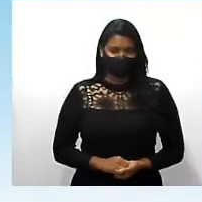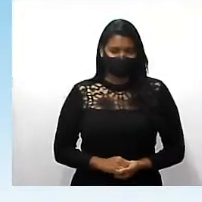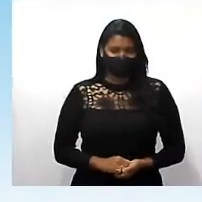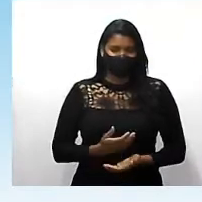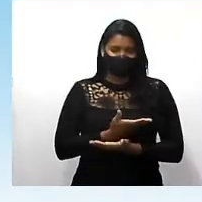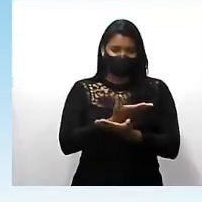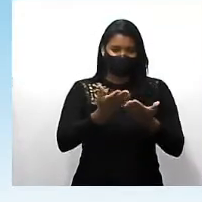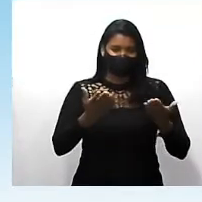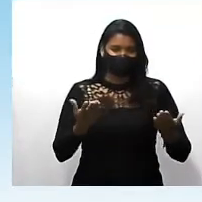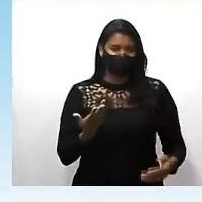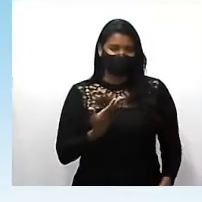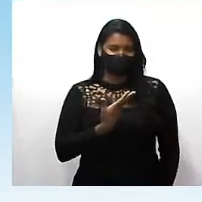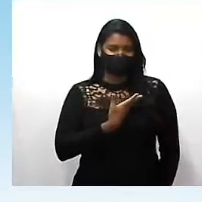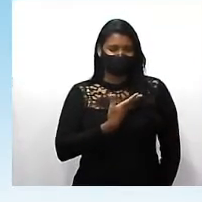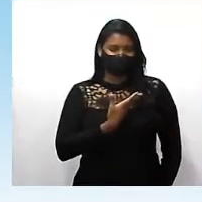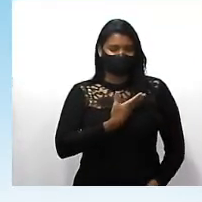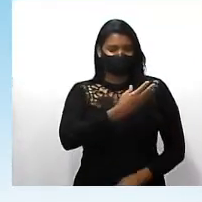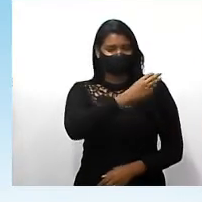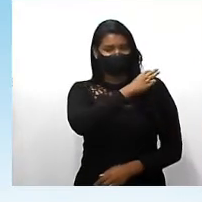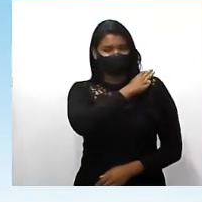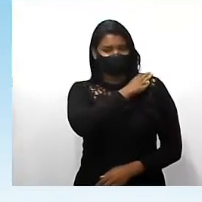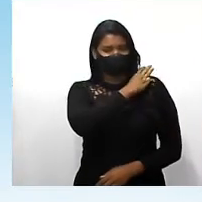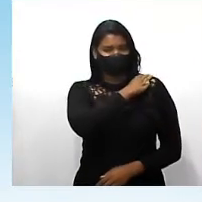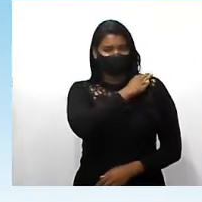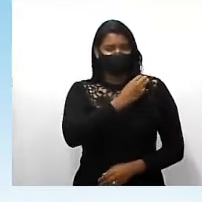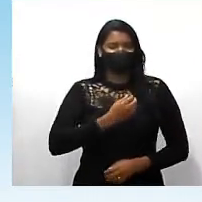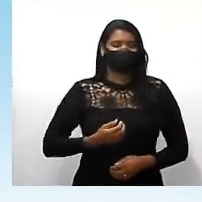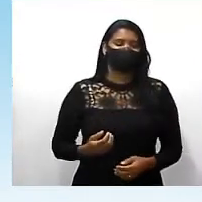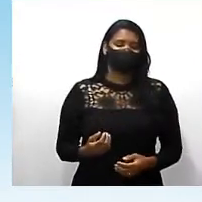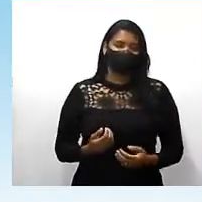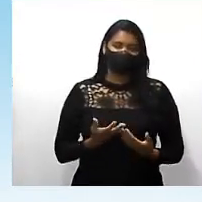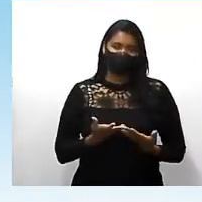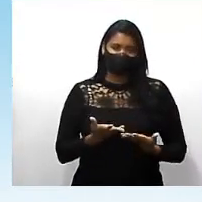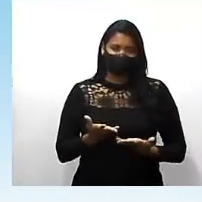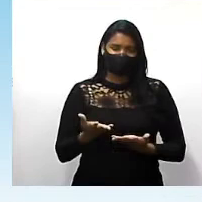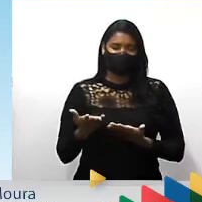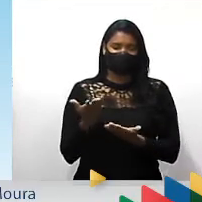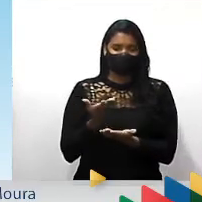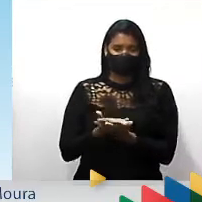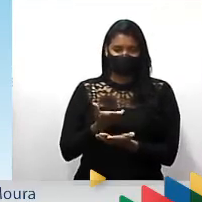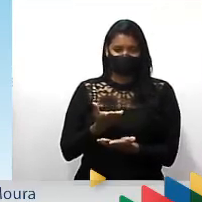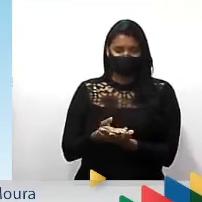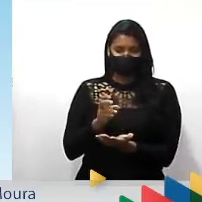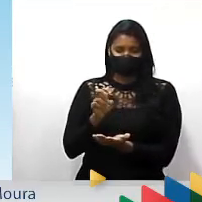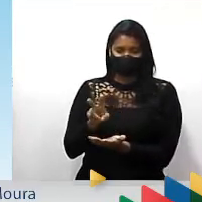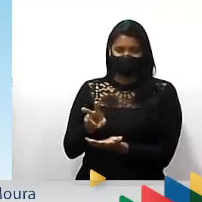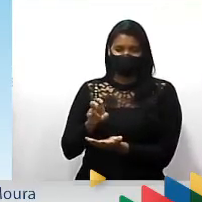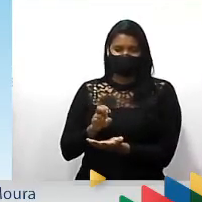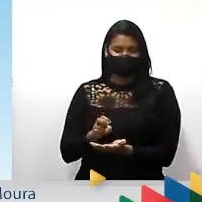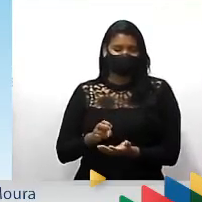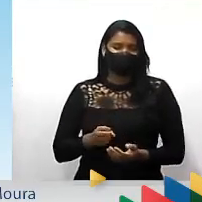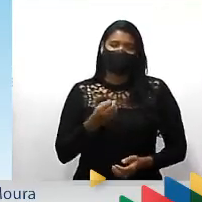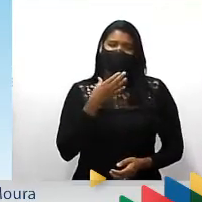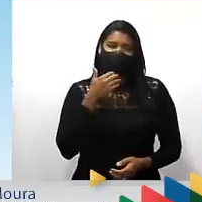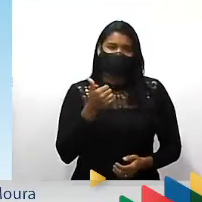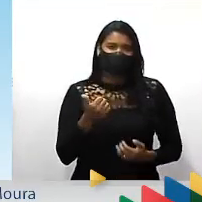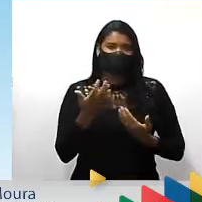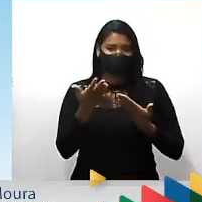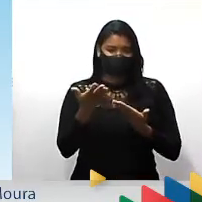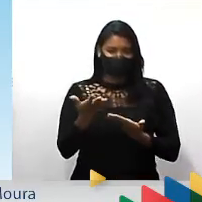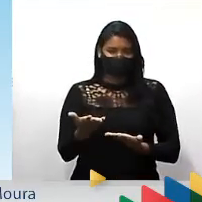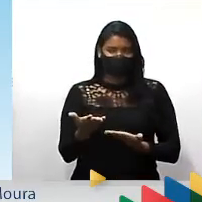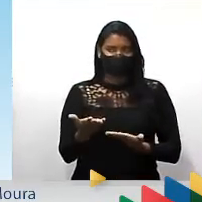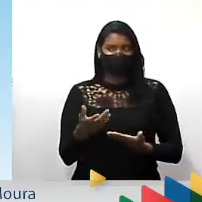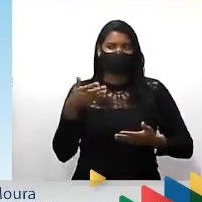Olá, meus amigos do terceiro ano que assistem às aulas do EducaPE. Que bom que você está aí,